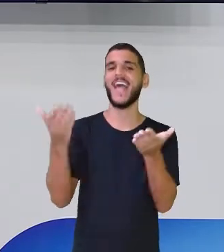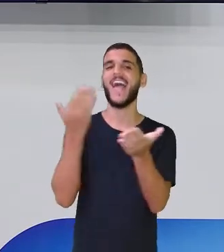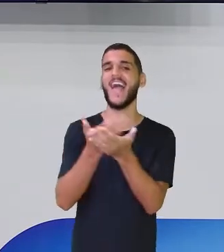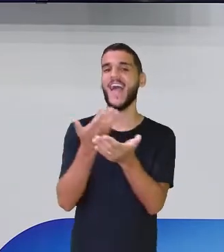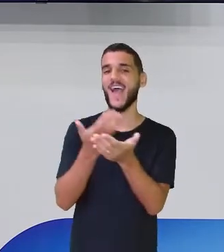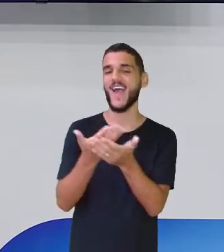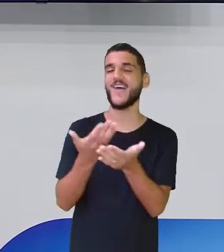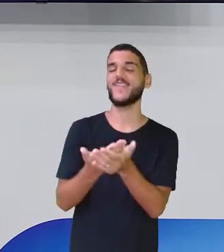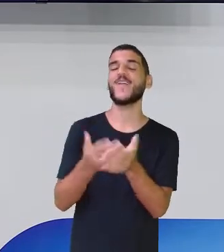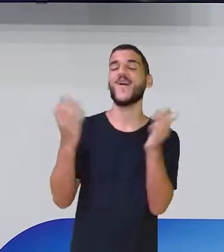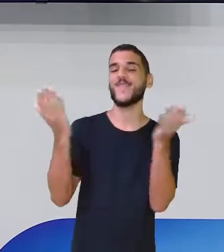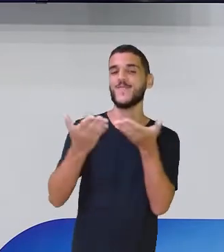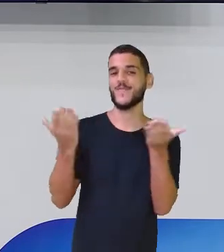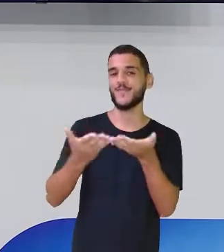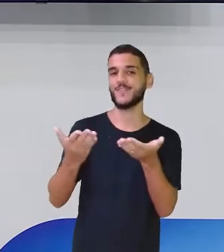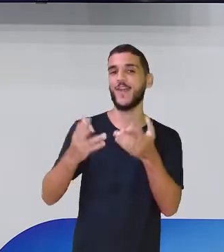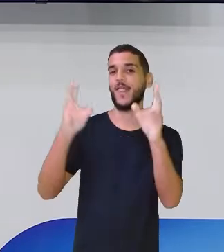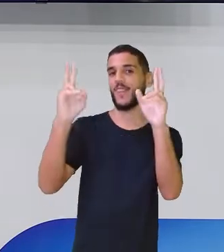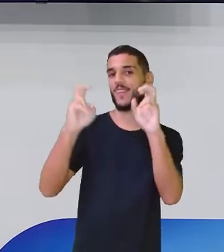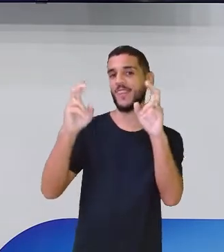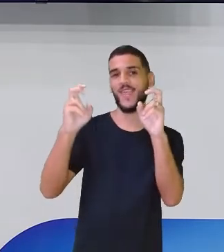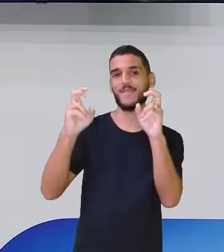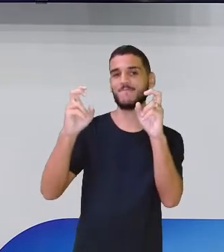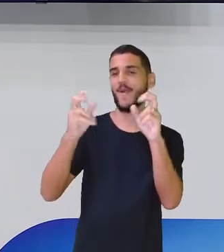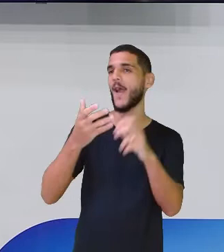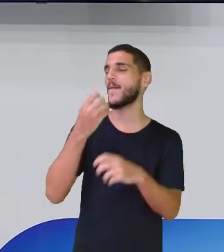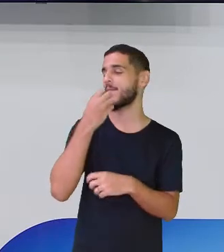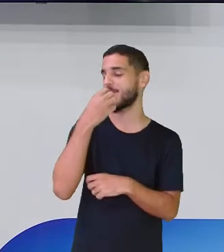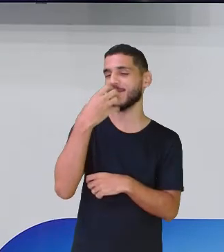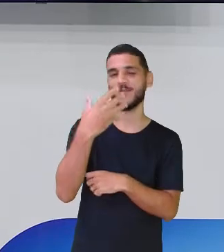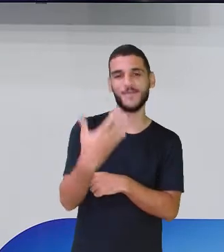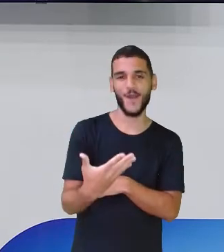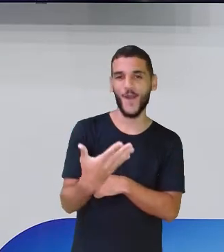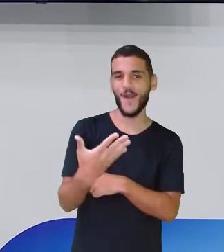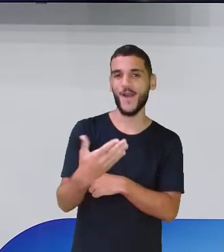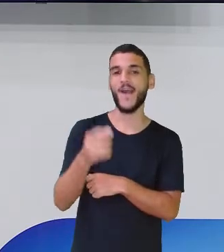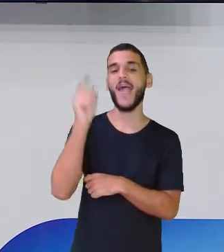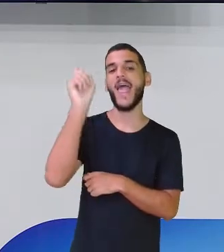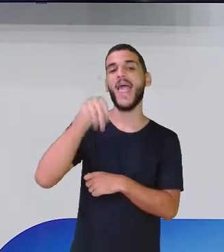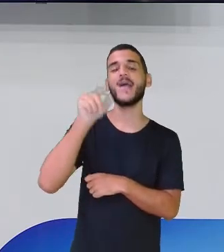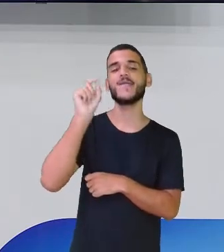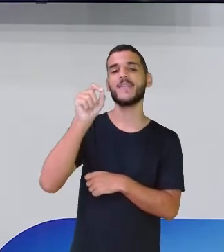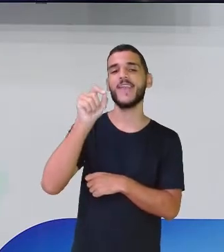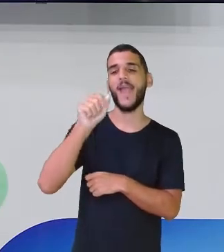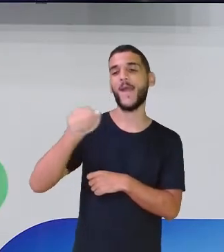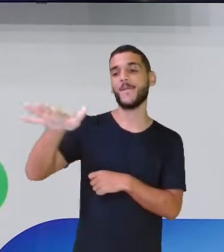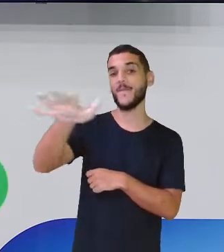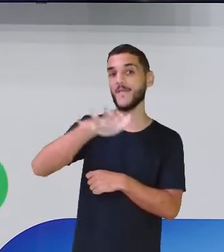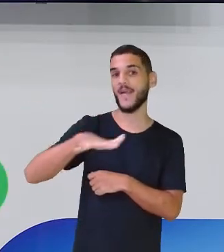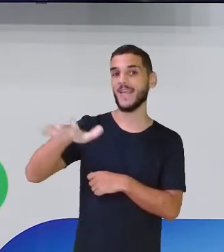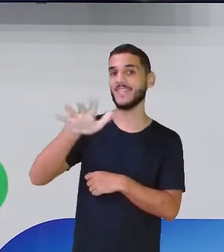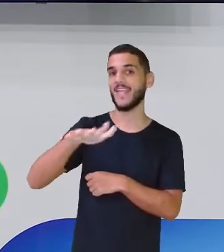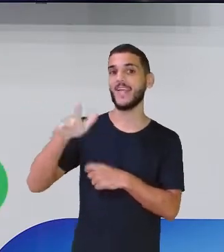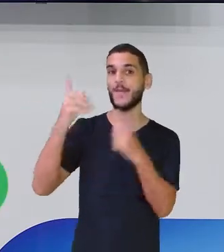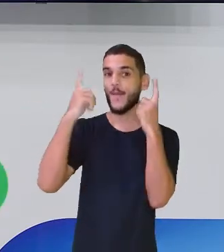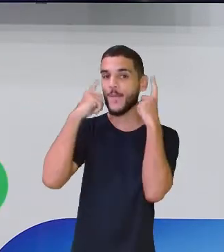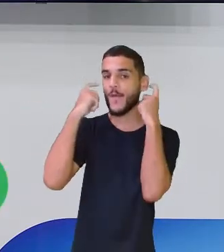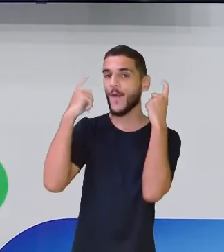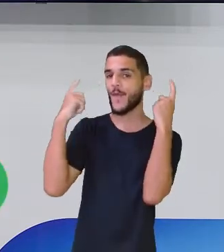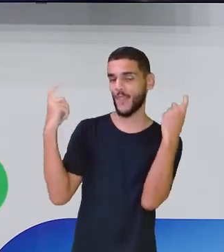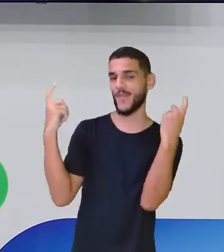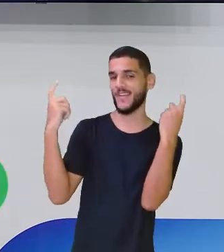de um assunto muito legal, que é paisagem sonora. Mas antes da gente começar,